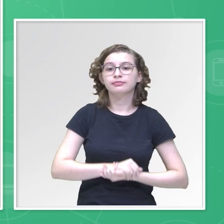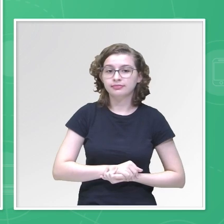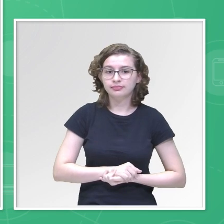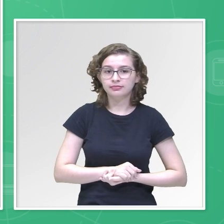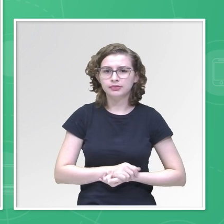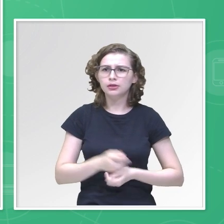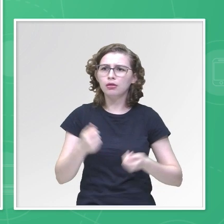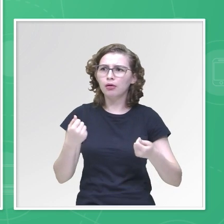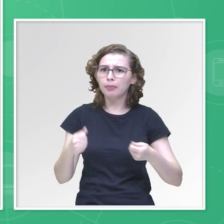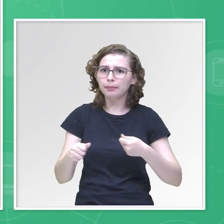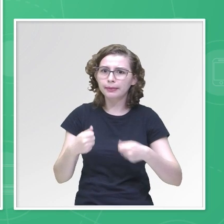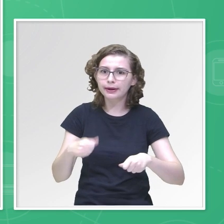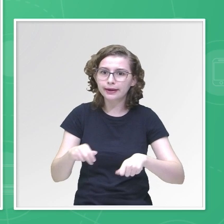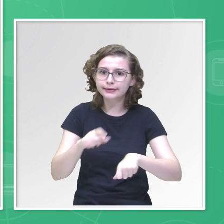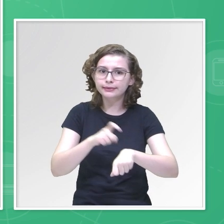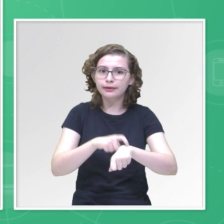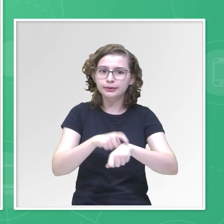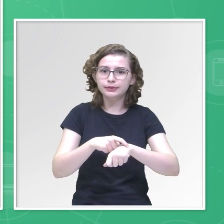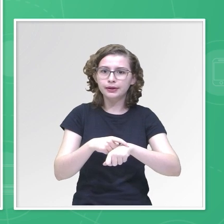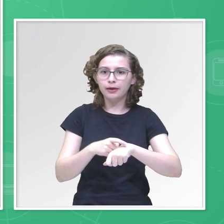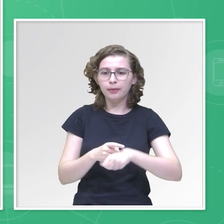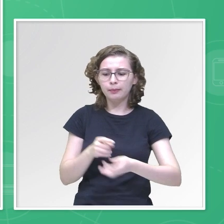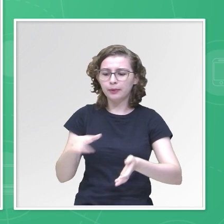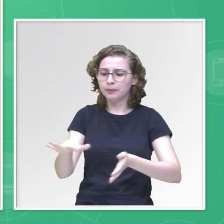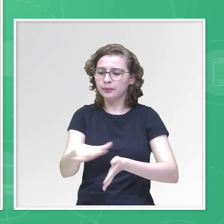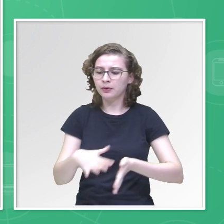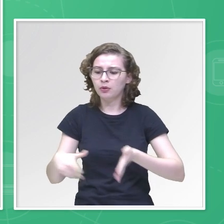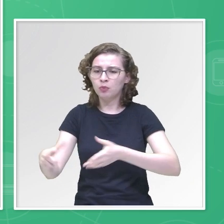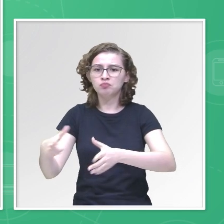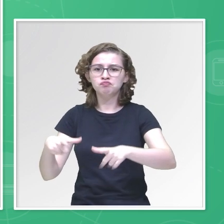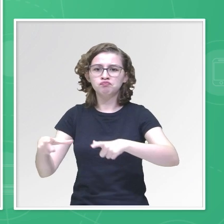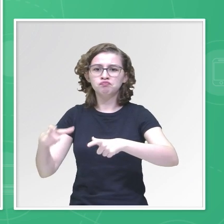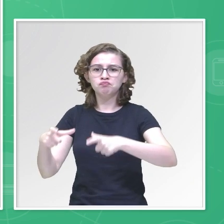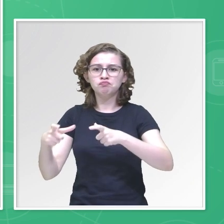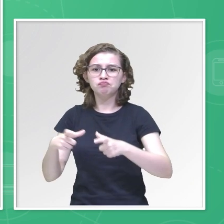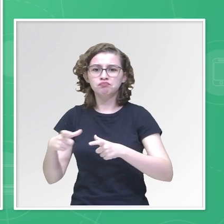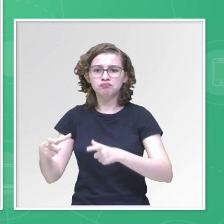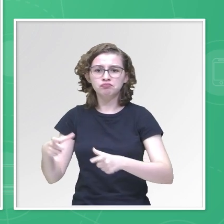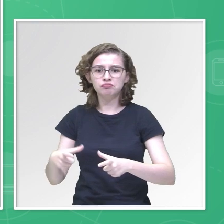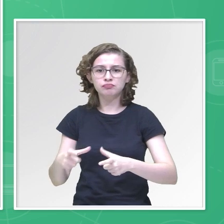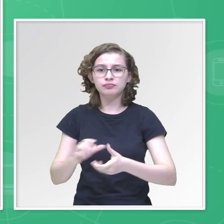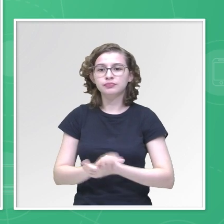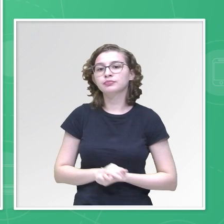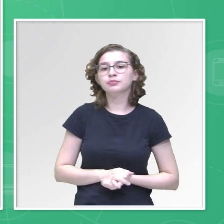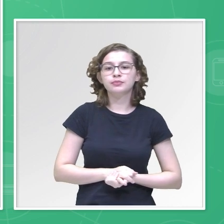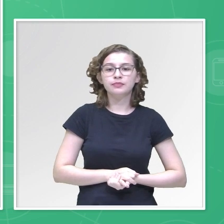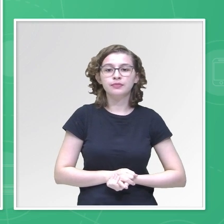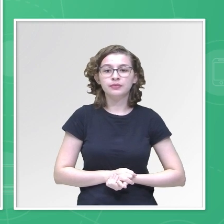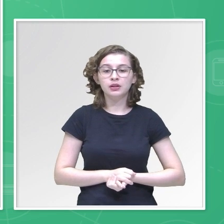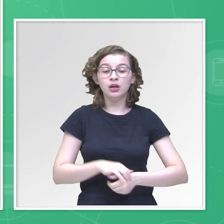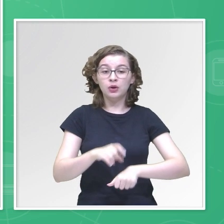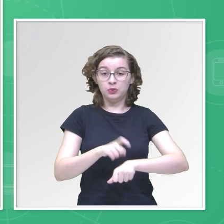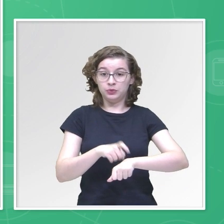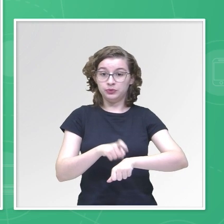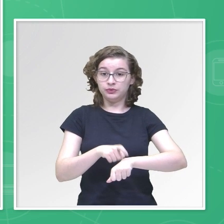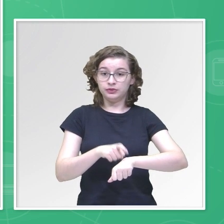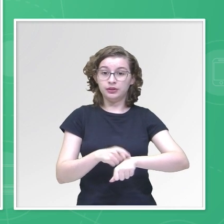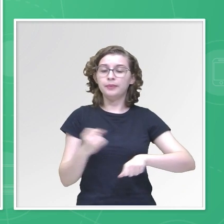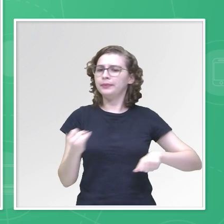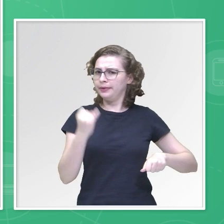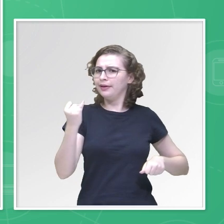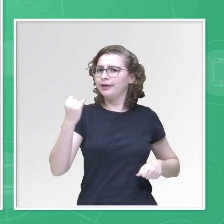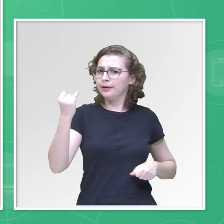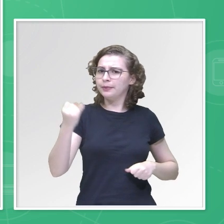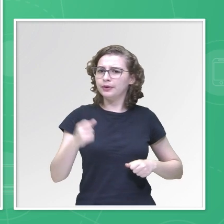sem falar do tempo e do espaço então o tempo né é importantíssimo ele está relacionado com